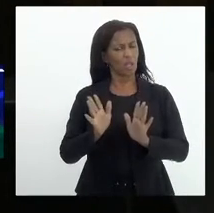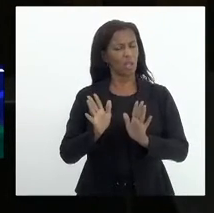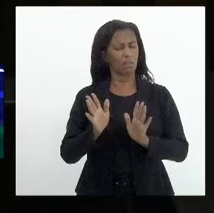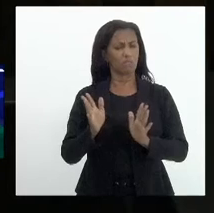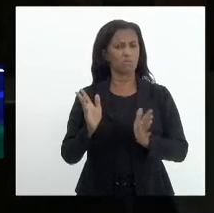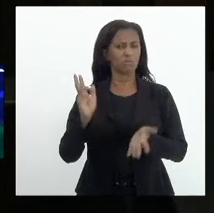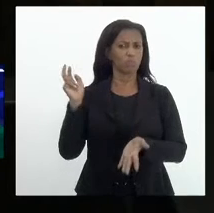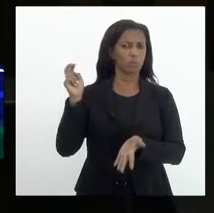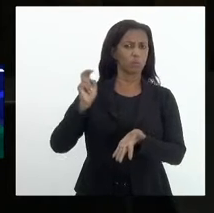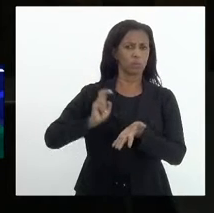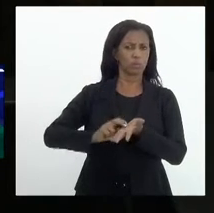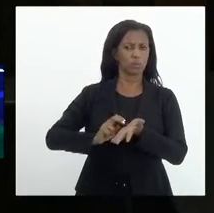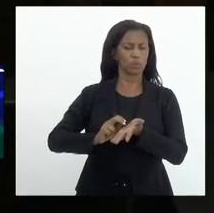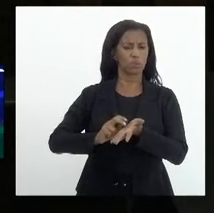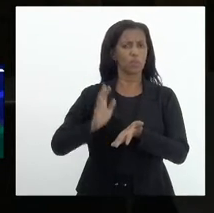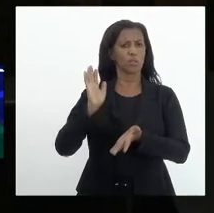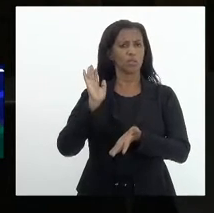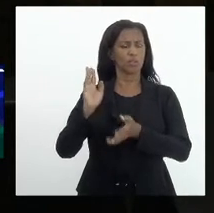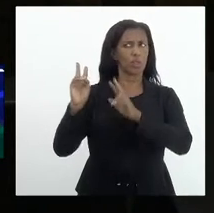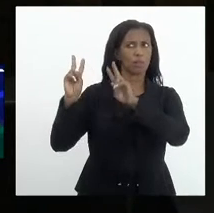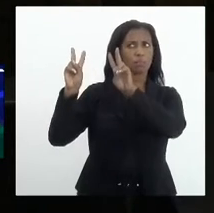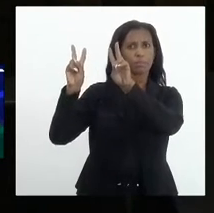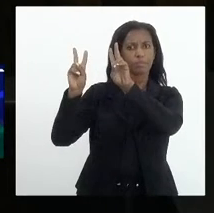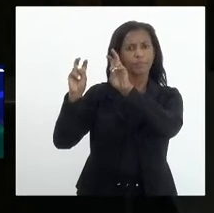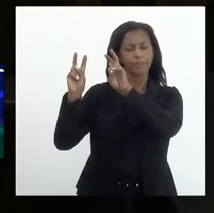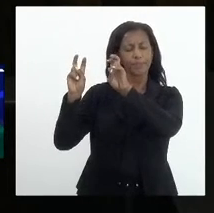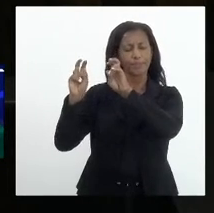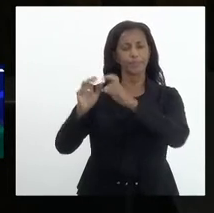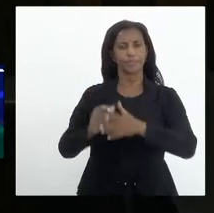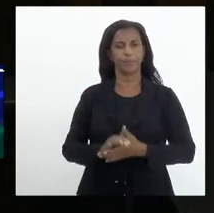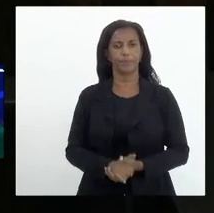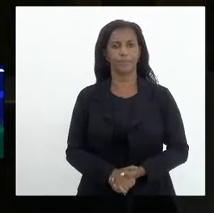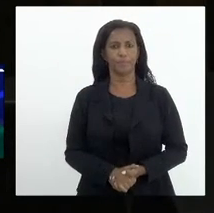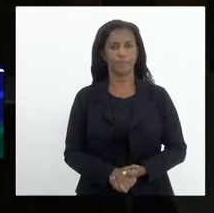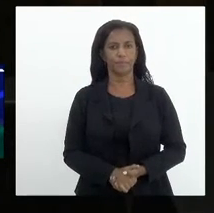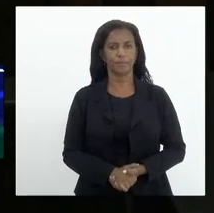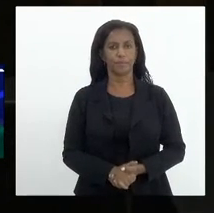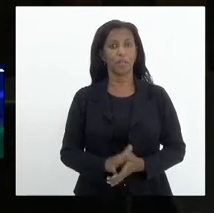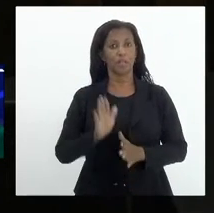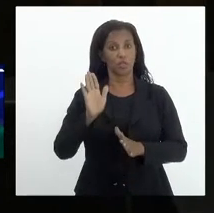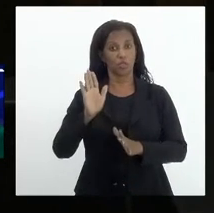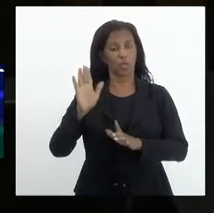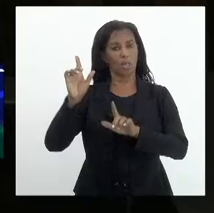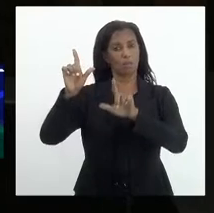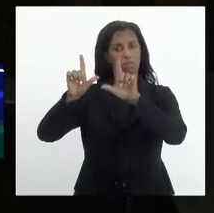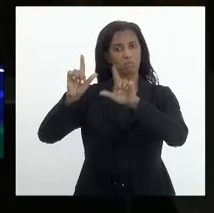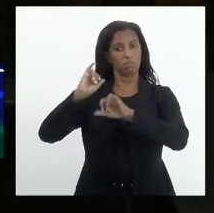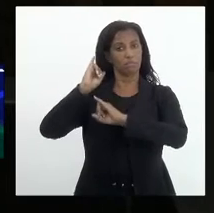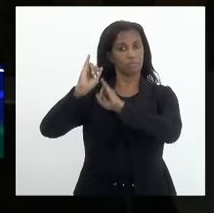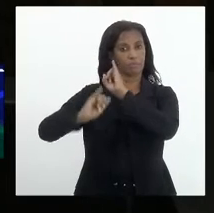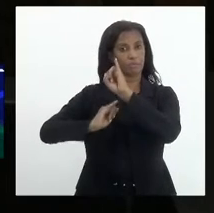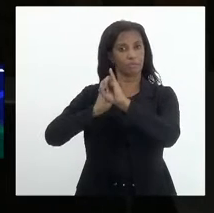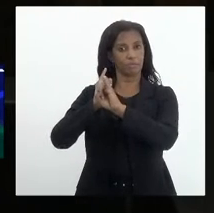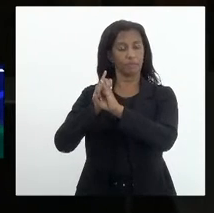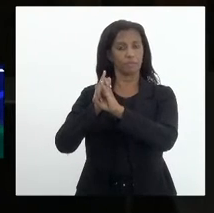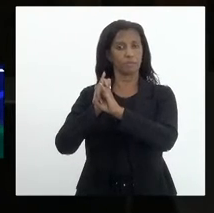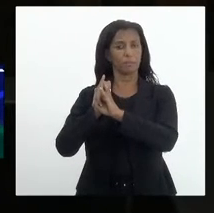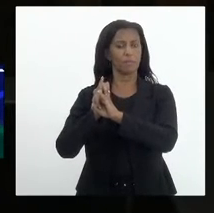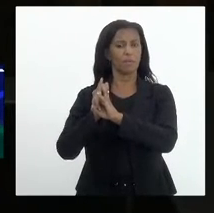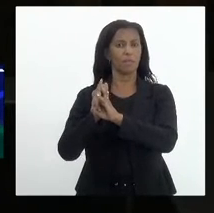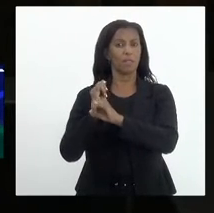hoje como tópico na nossa mídia, que é o preço